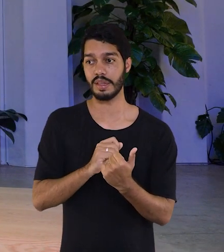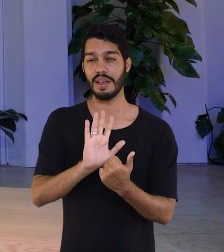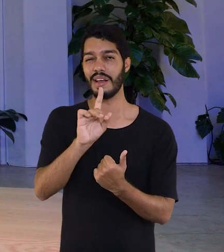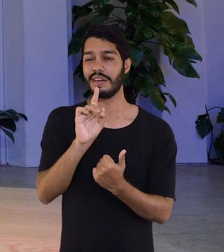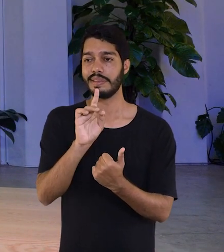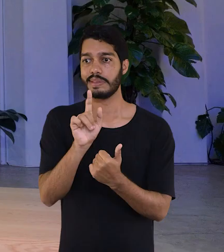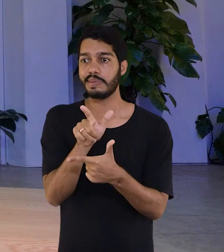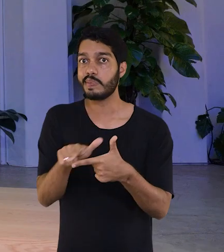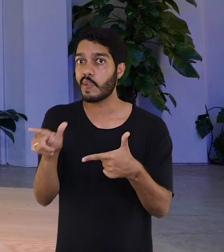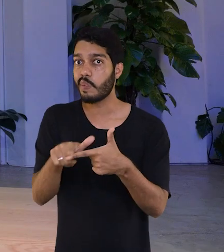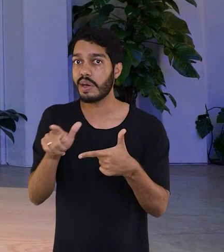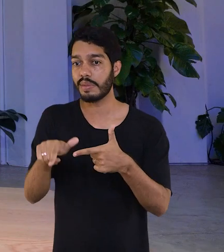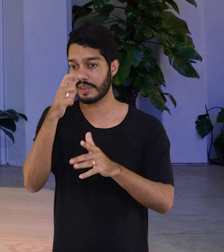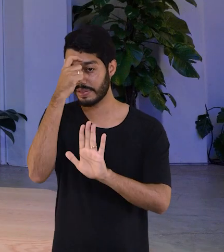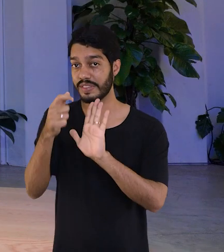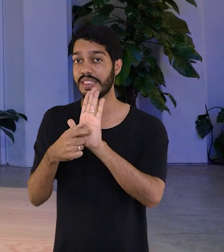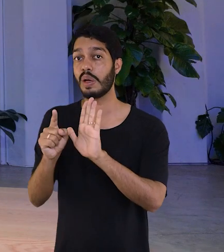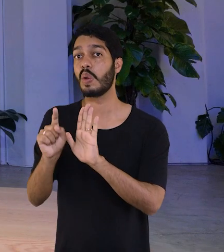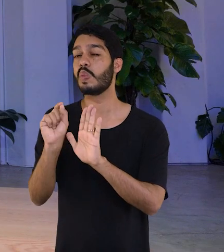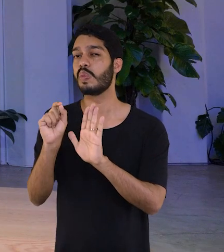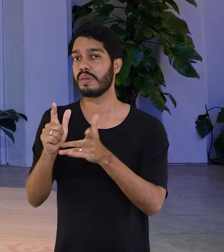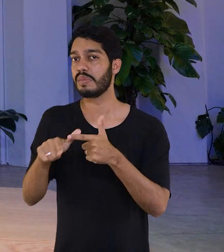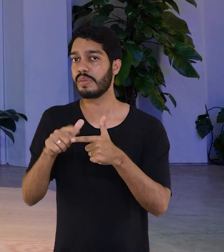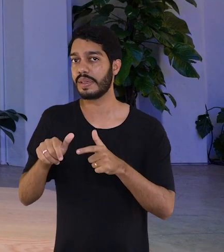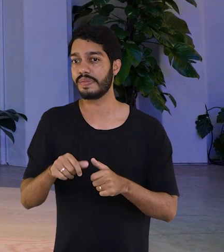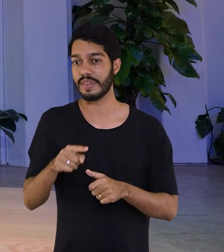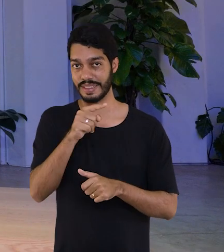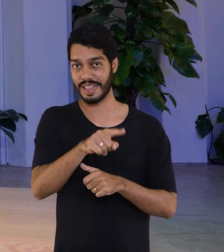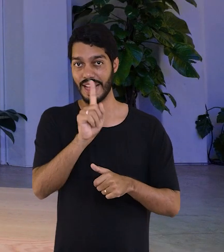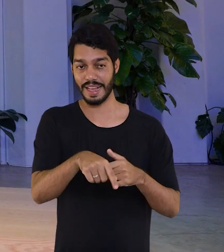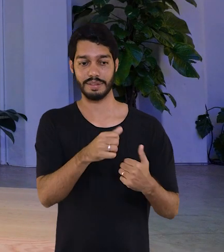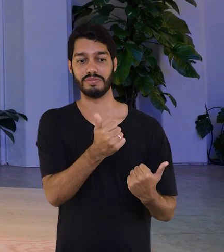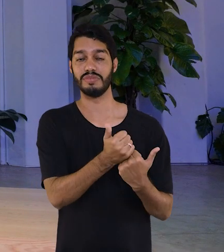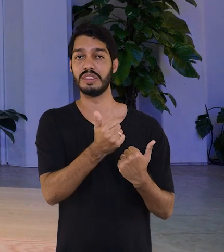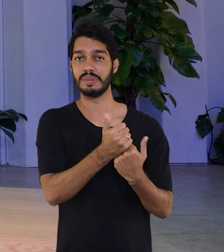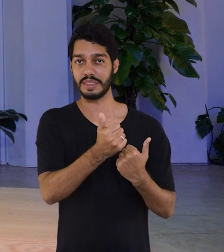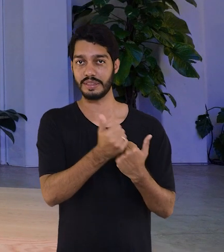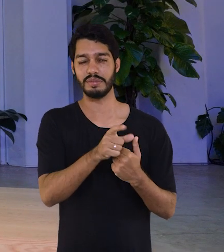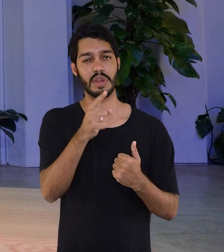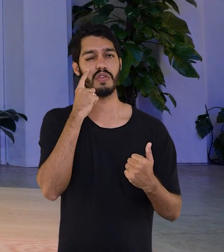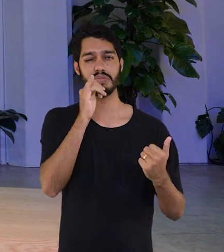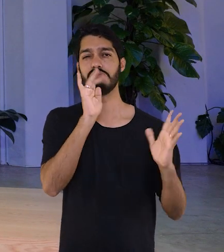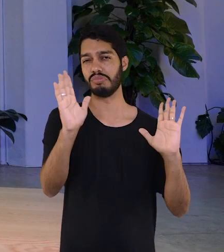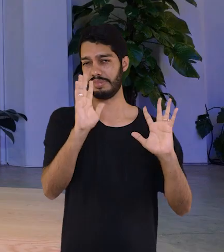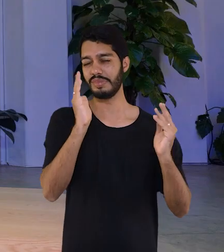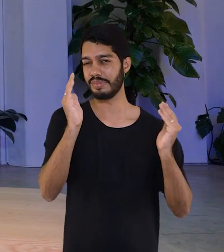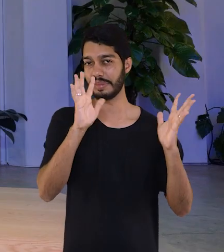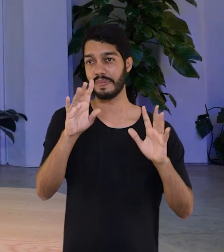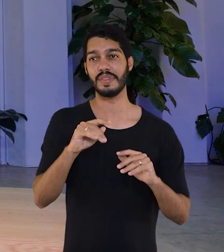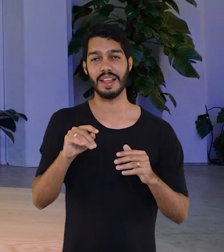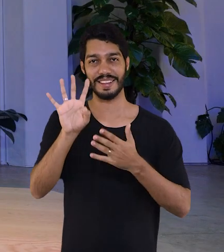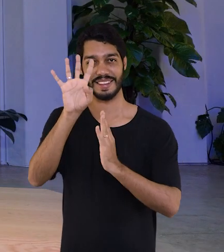ferramenta, exatamente como você falou, né? O problema da inteligência artificial é o seguinte, ela é uma ferramenta,